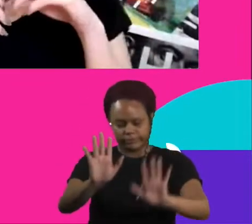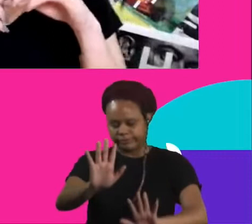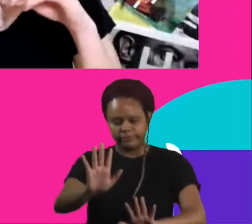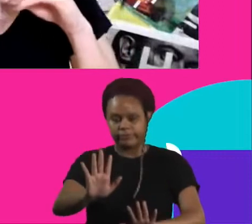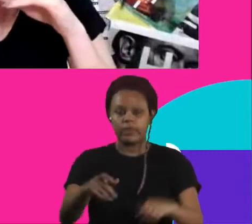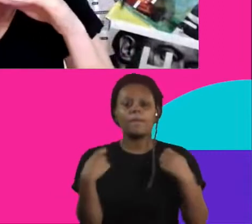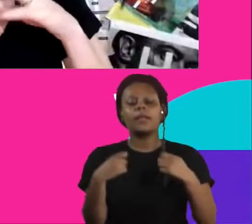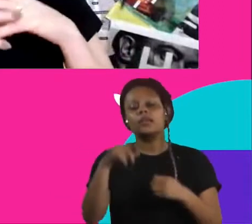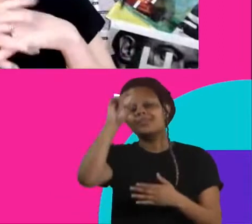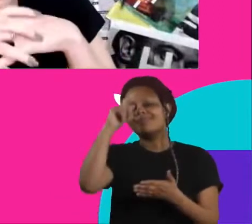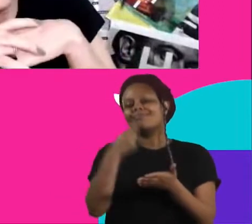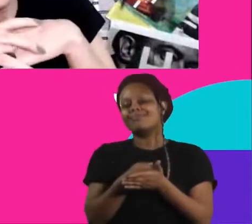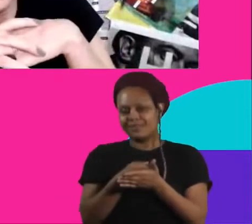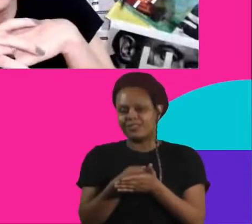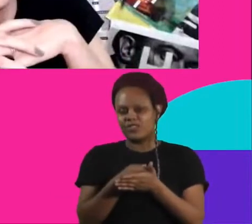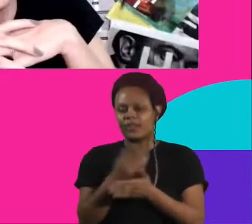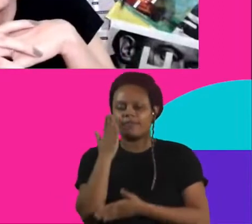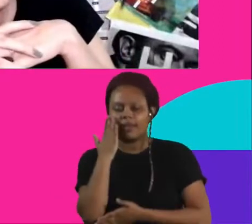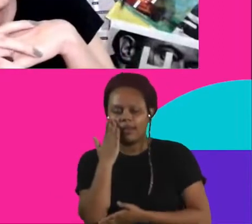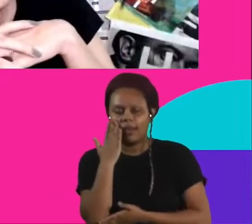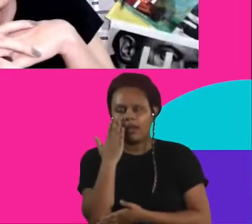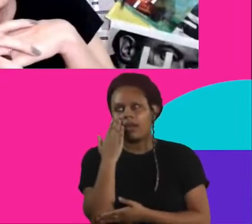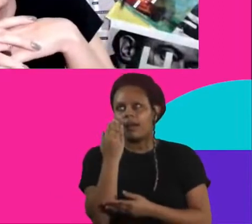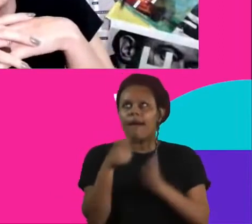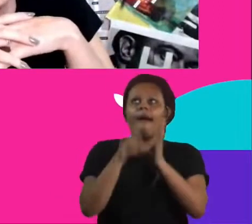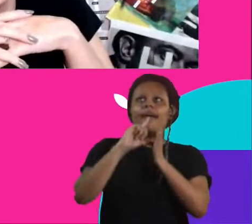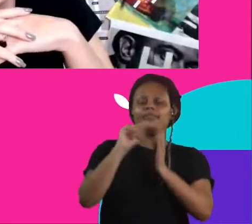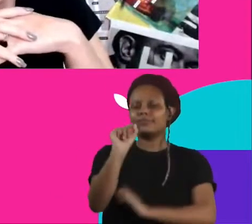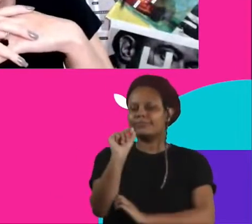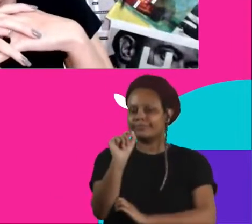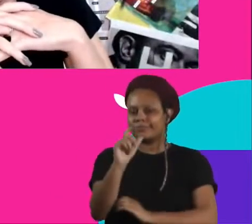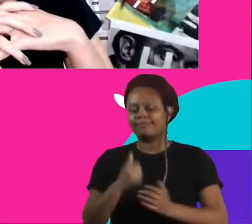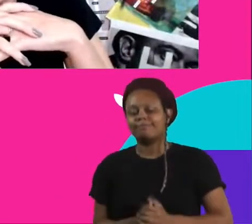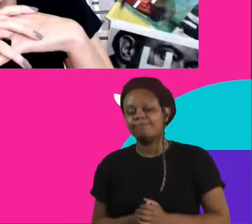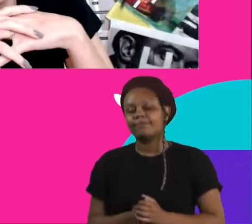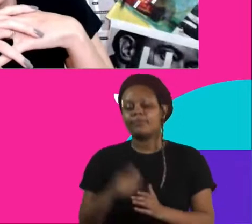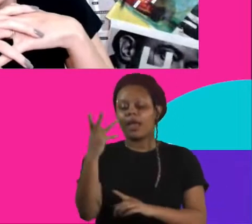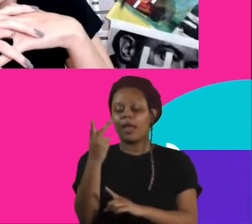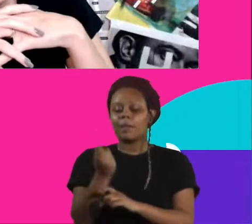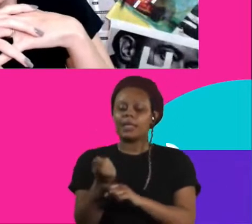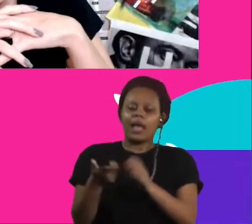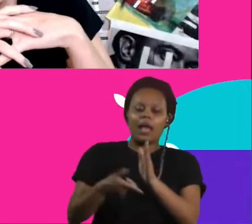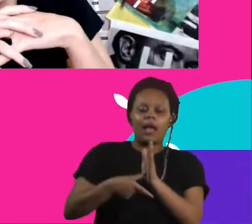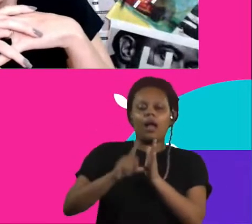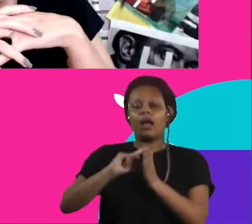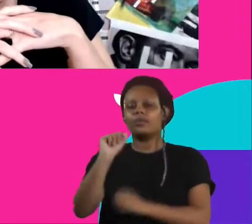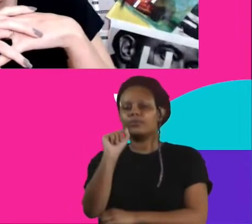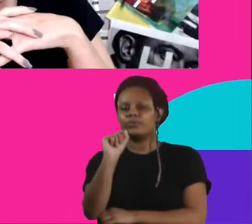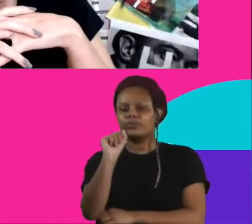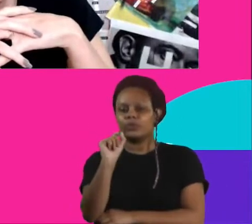Total. Essa tomada de decisão, então, ela pede uma outra habilidade anterior. Eu vejo que essa habilidade anterior é justamente essa coisa